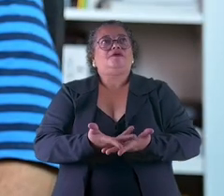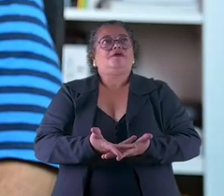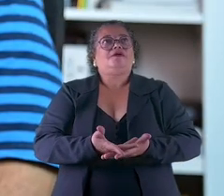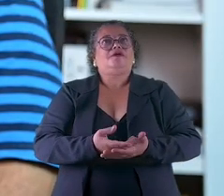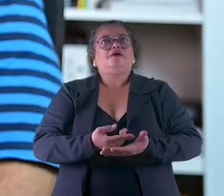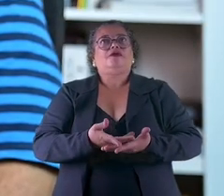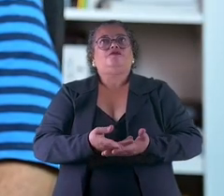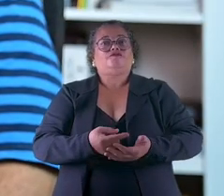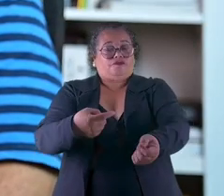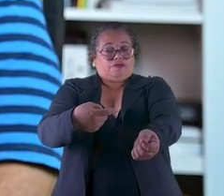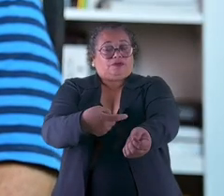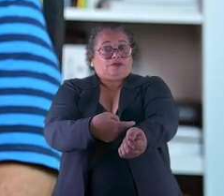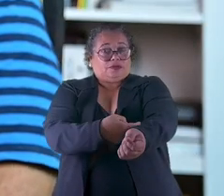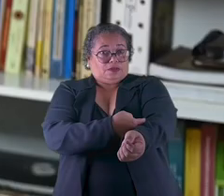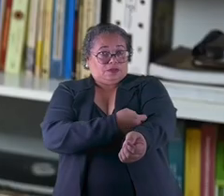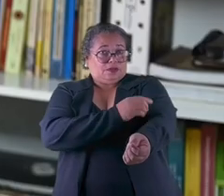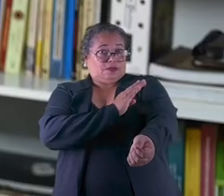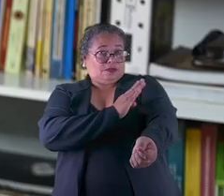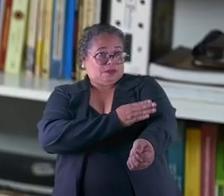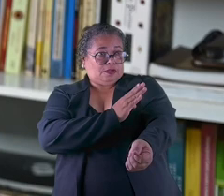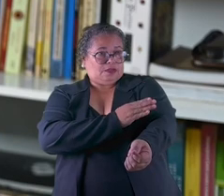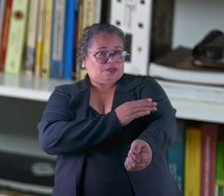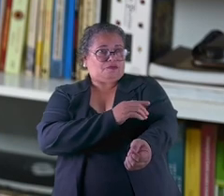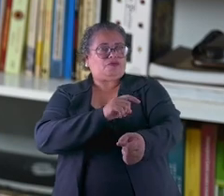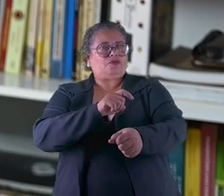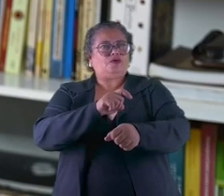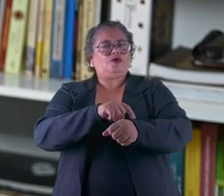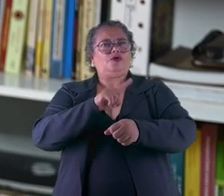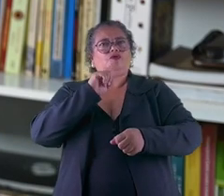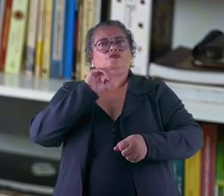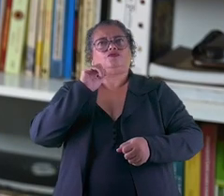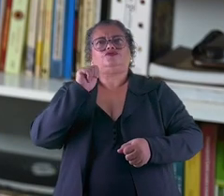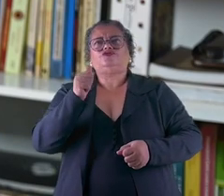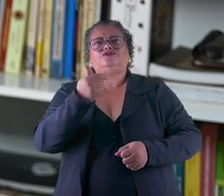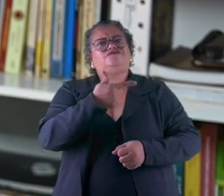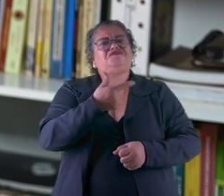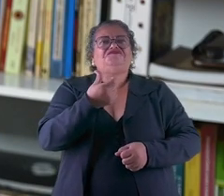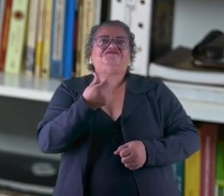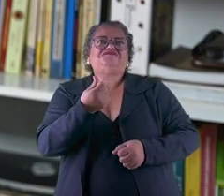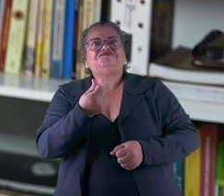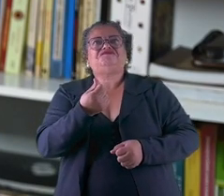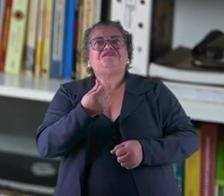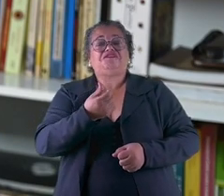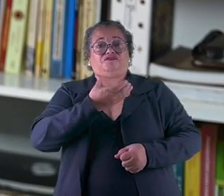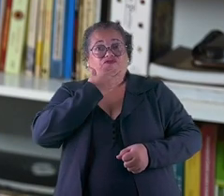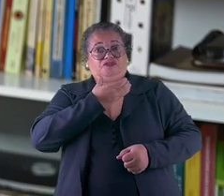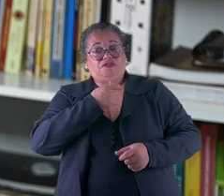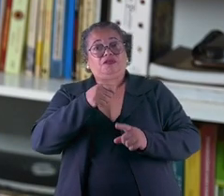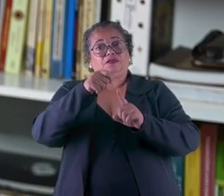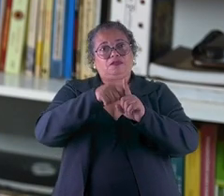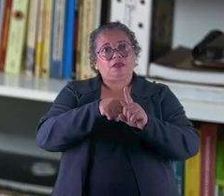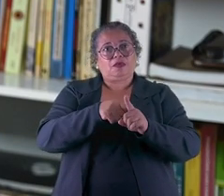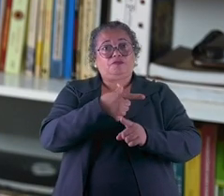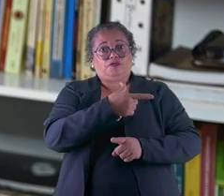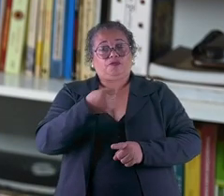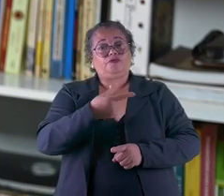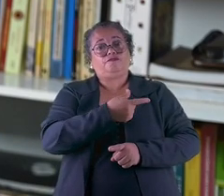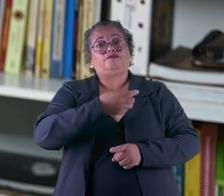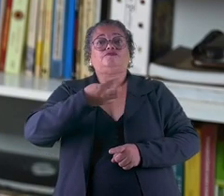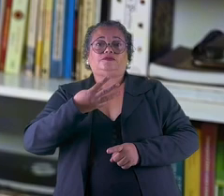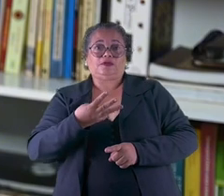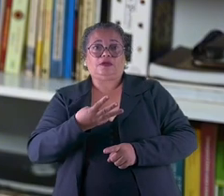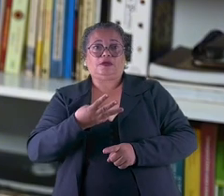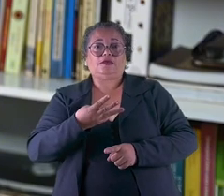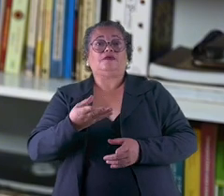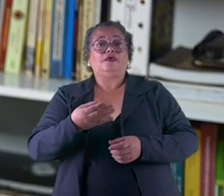Tive para fazer um cateterismo no dia 26 de dezembro